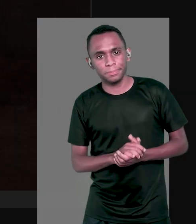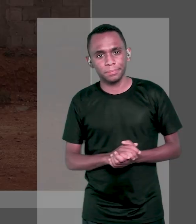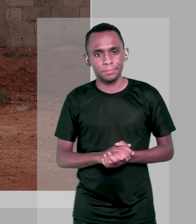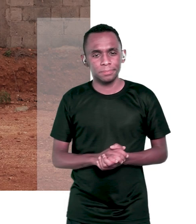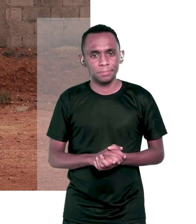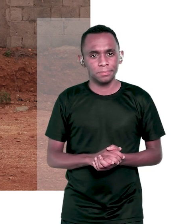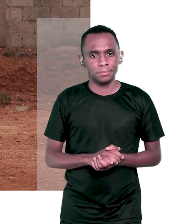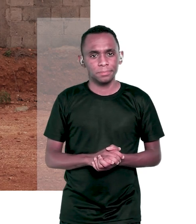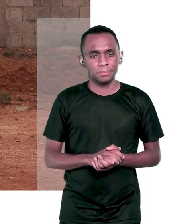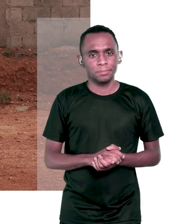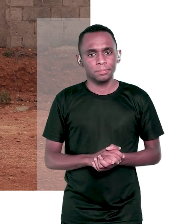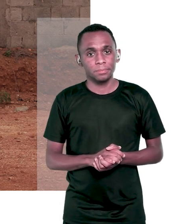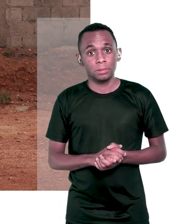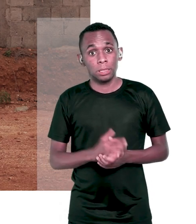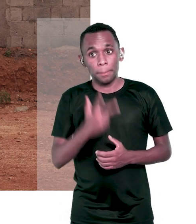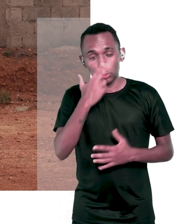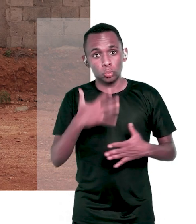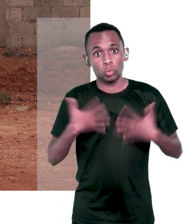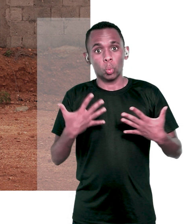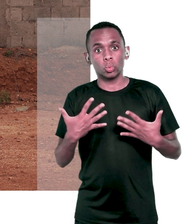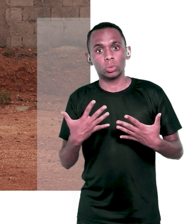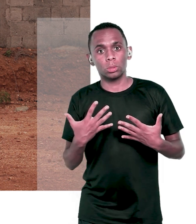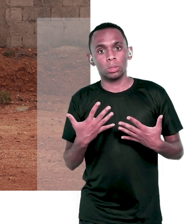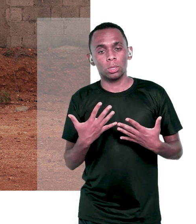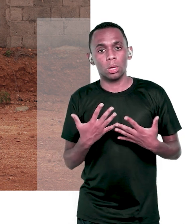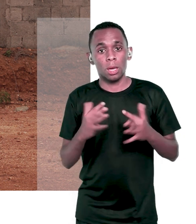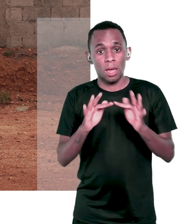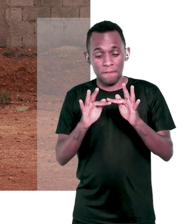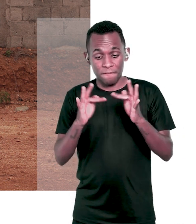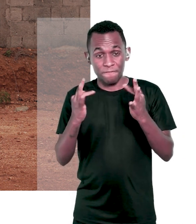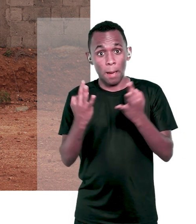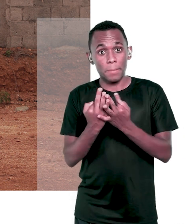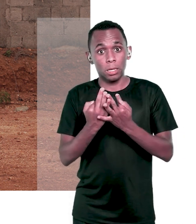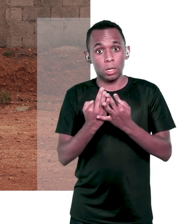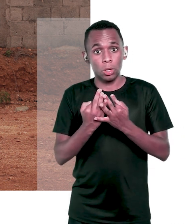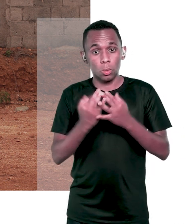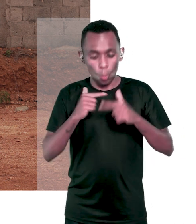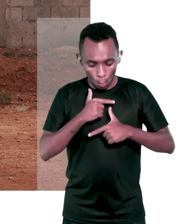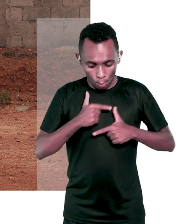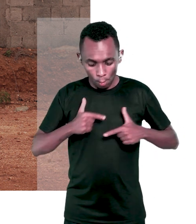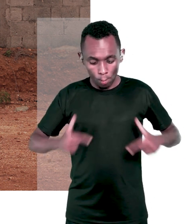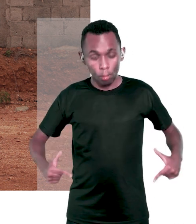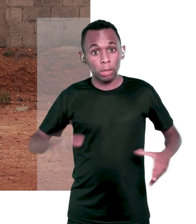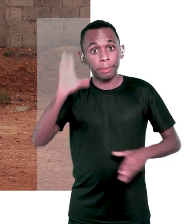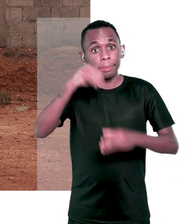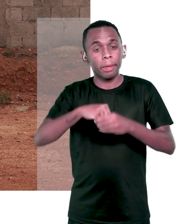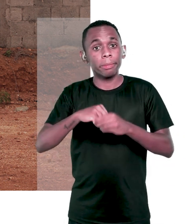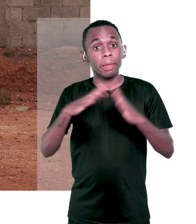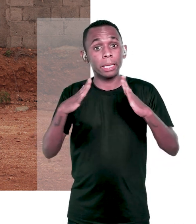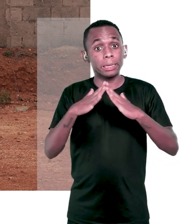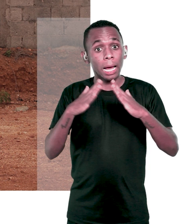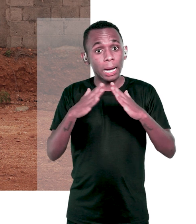a porta se abre como se essa família frágil estivesse num